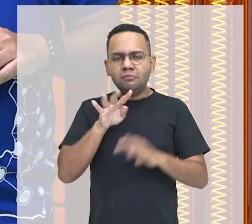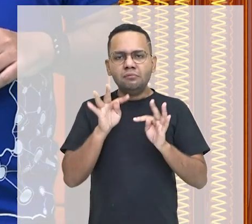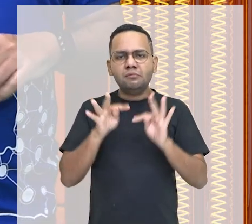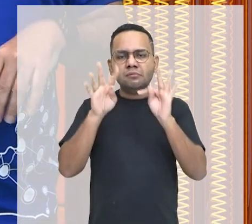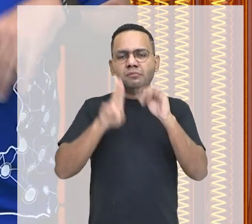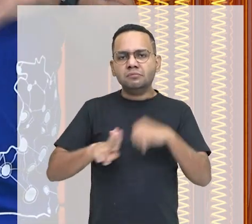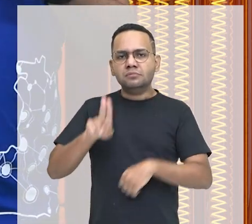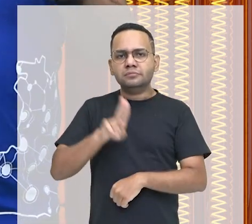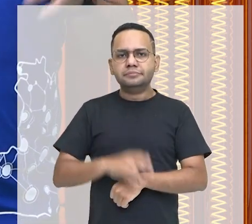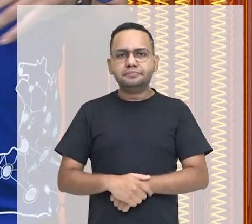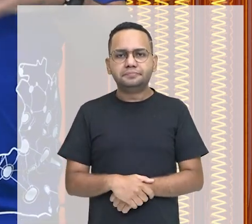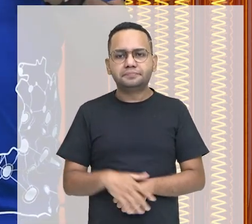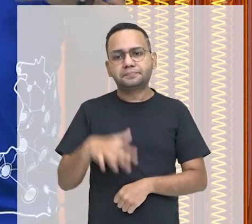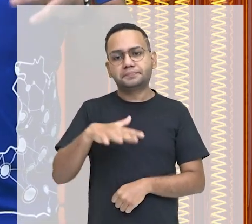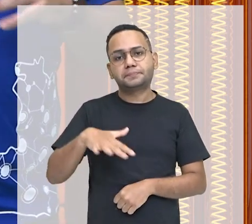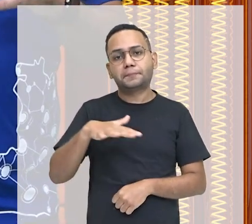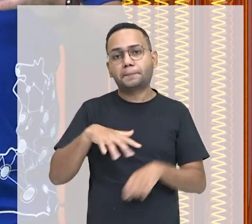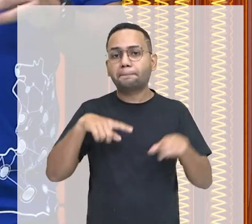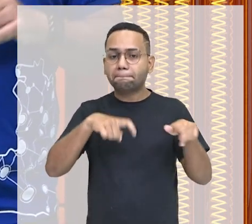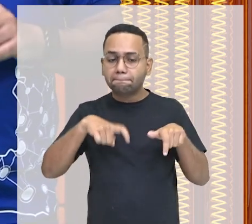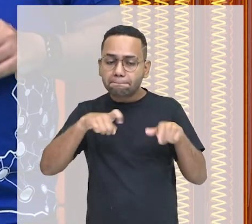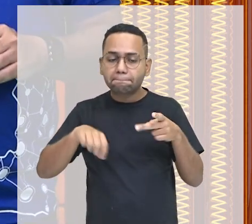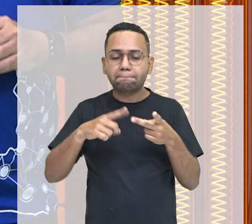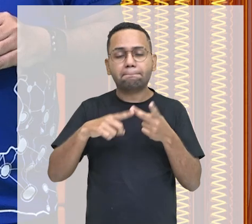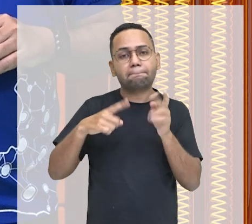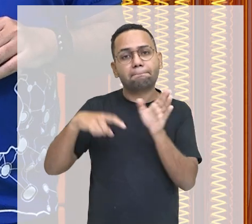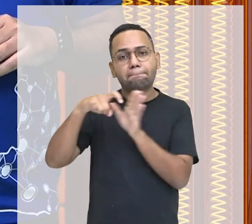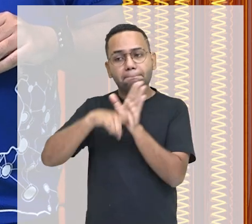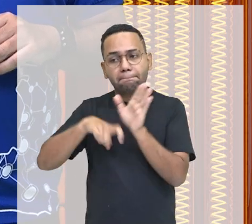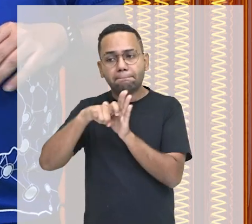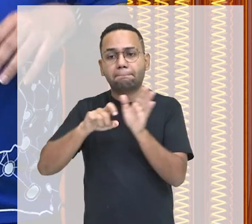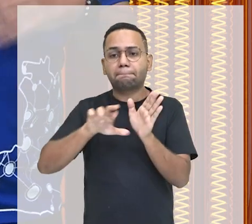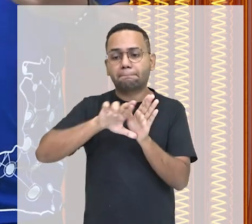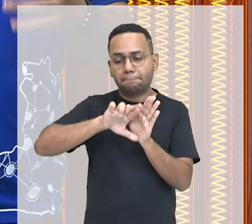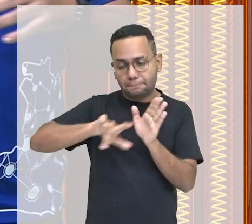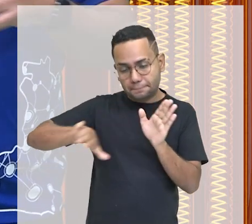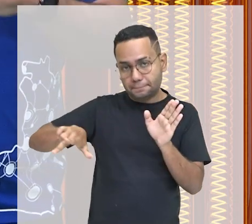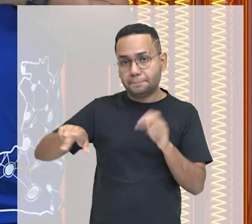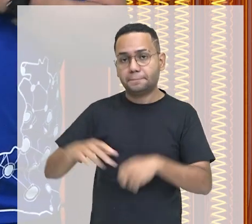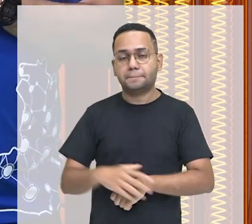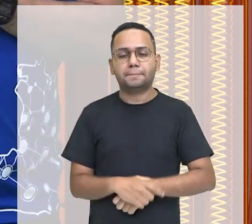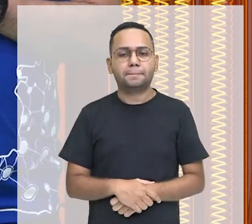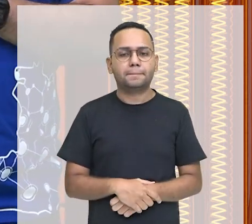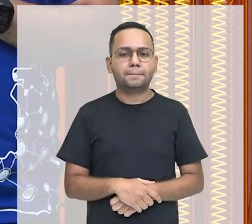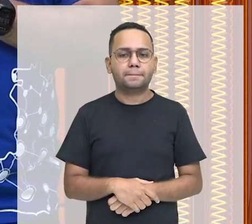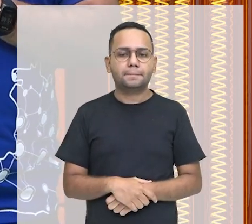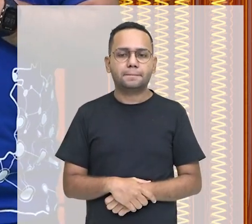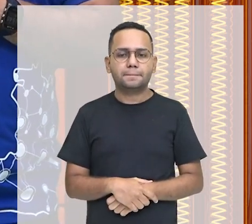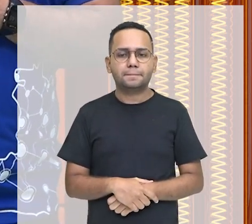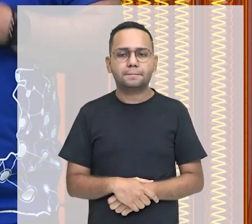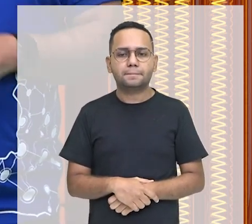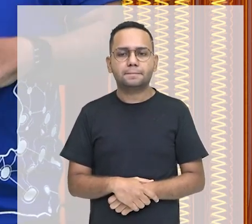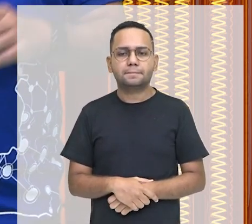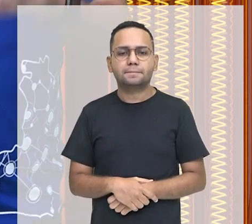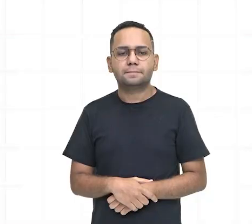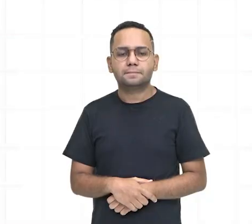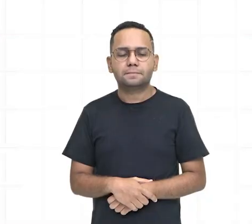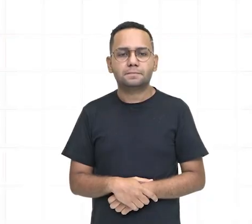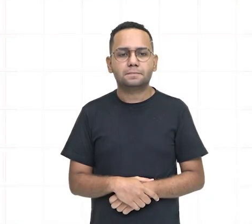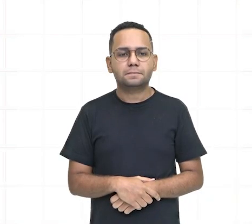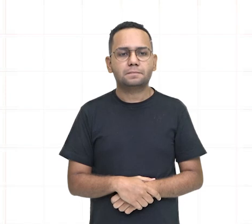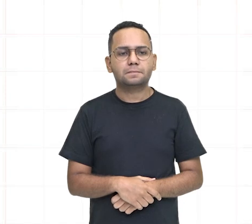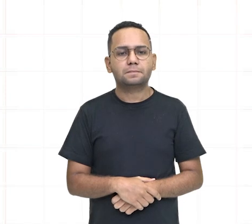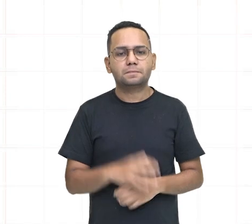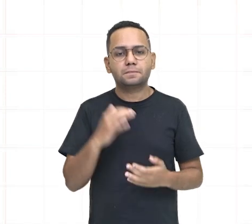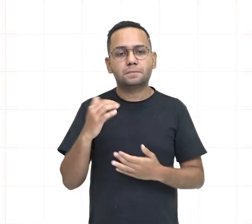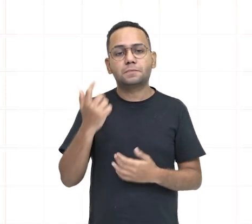mundo aí da agricultura, da agropecuária e outros negócios aí do agro, não é isso? Vamos ver aqui